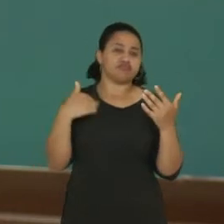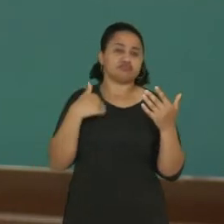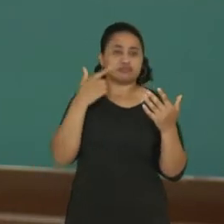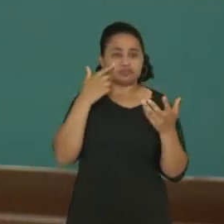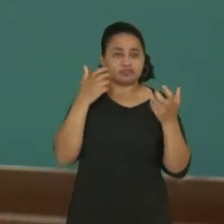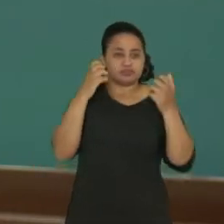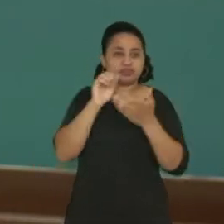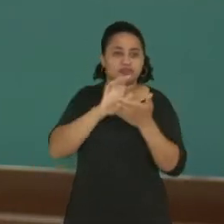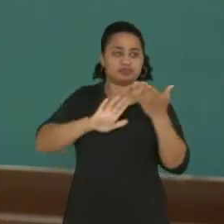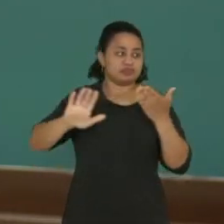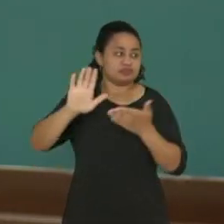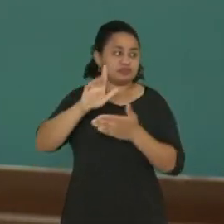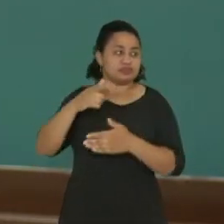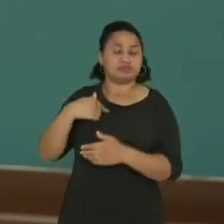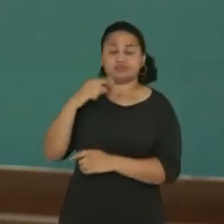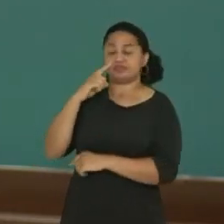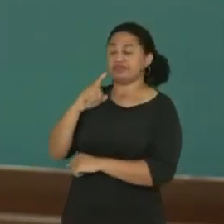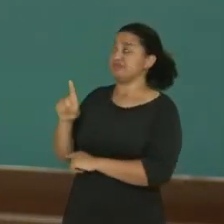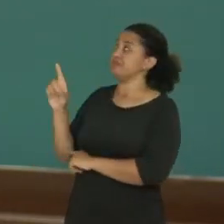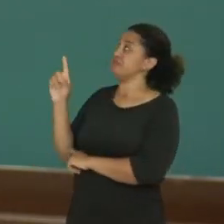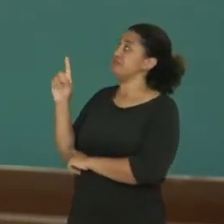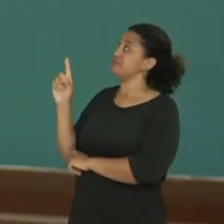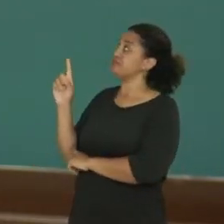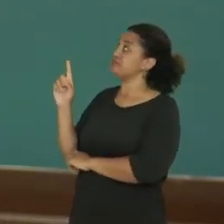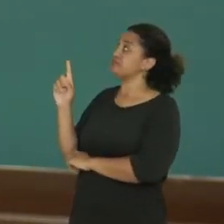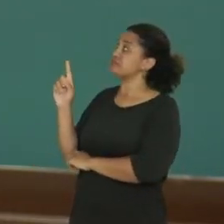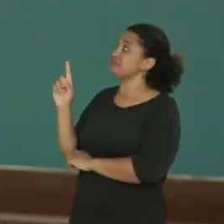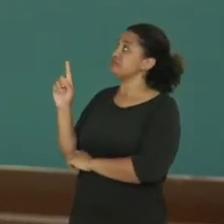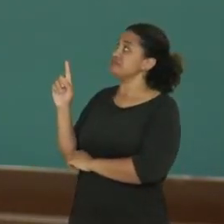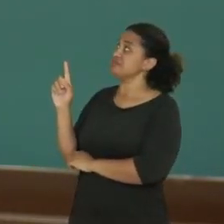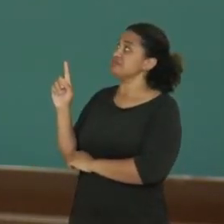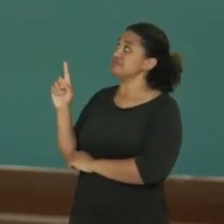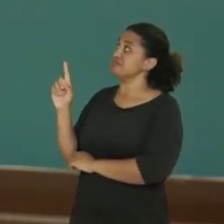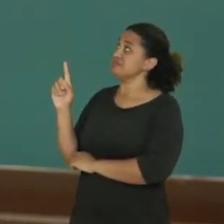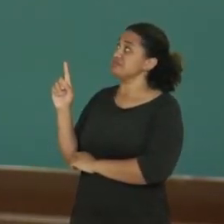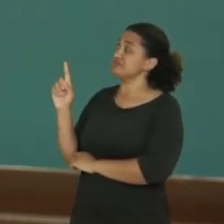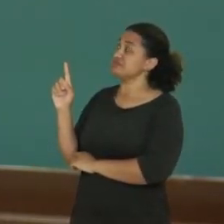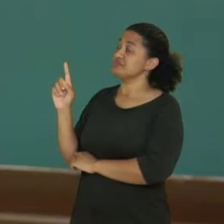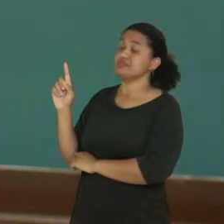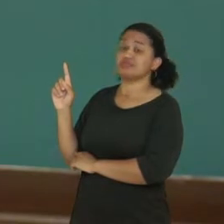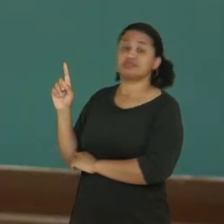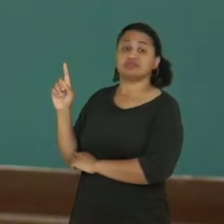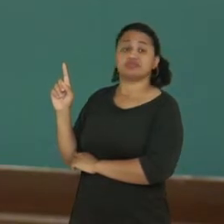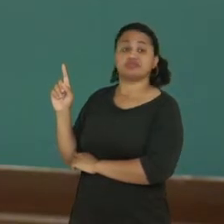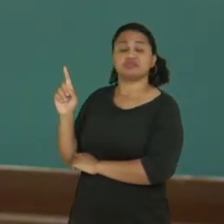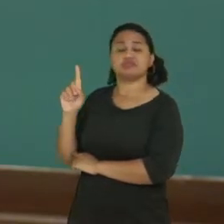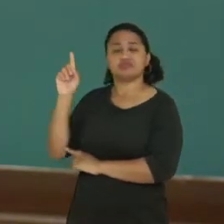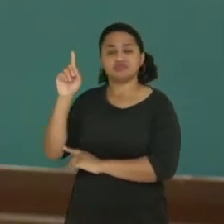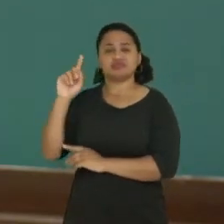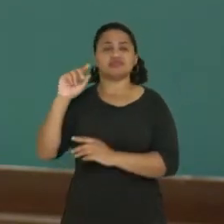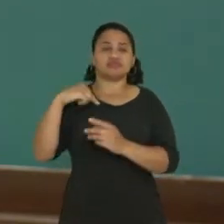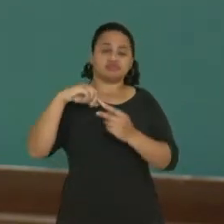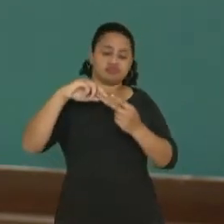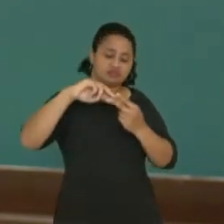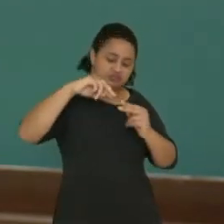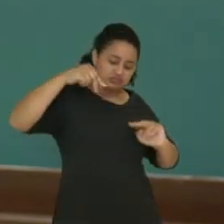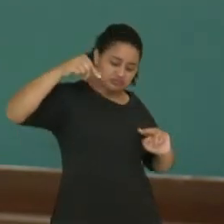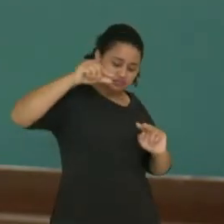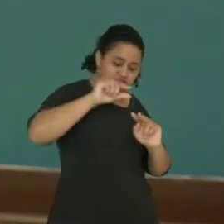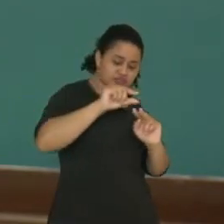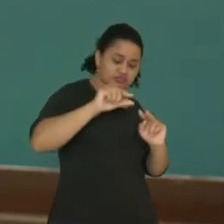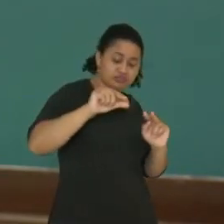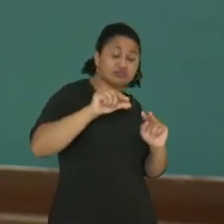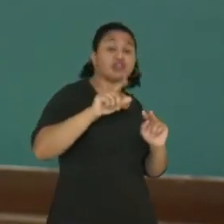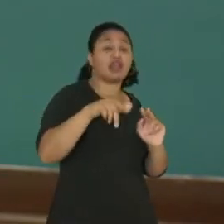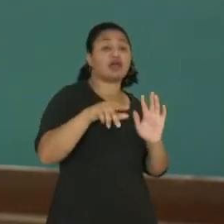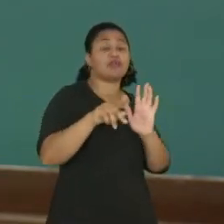pedaço especificamente que a gente tem aqui representando para vocês. Então, digamos que este pedaço aqui defina a cor dos